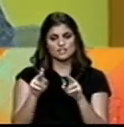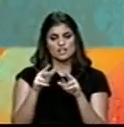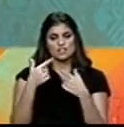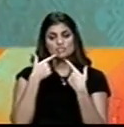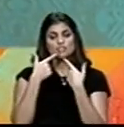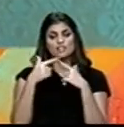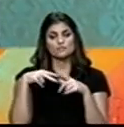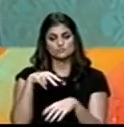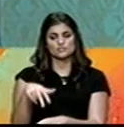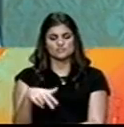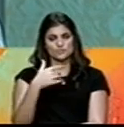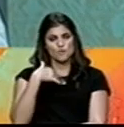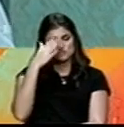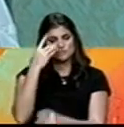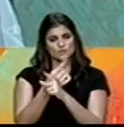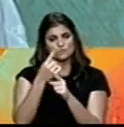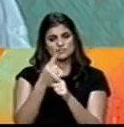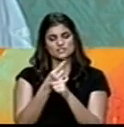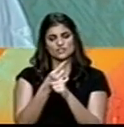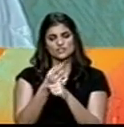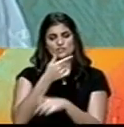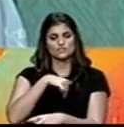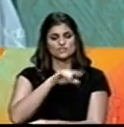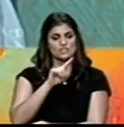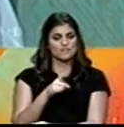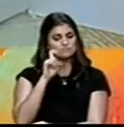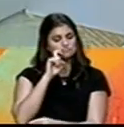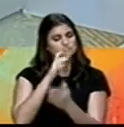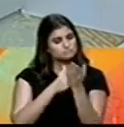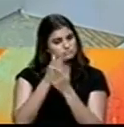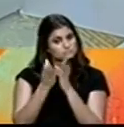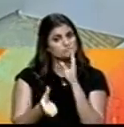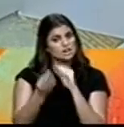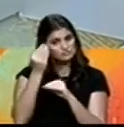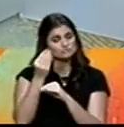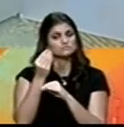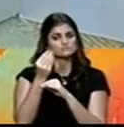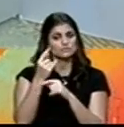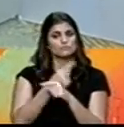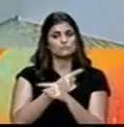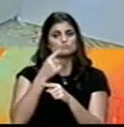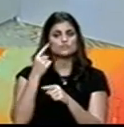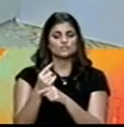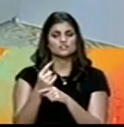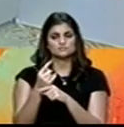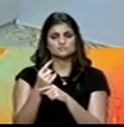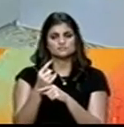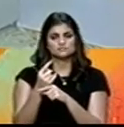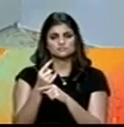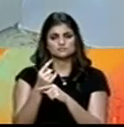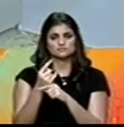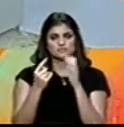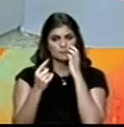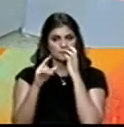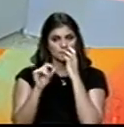Portuguesa. Acho que é algo que nós devemos preservar o mais possível, porque é